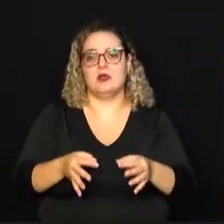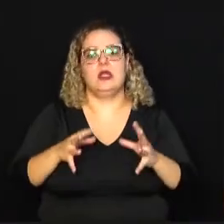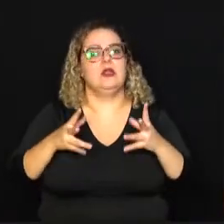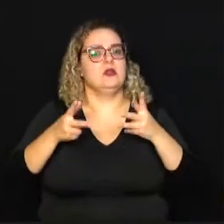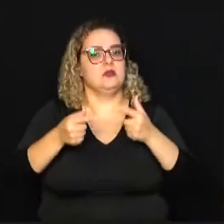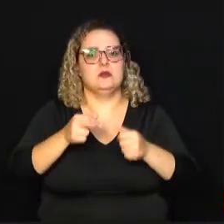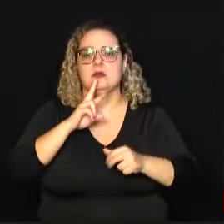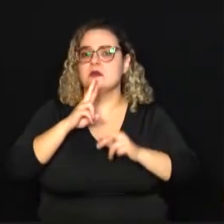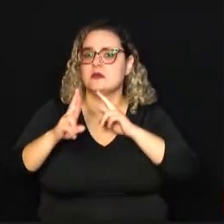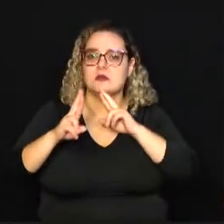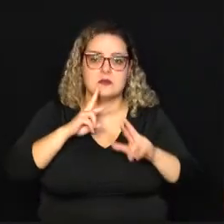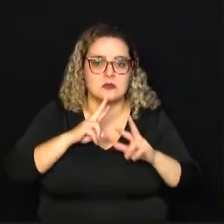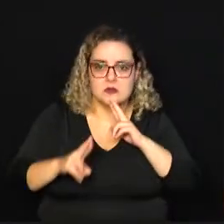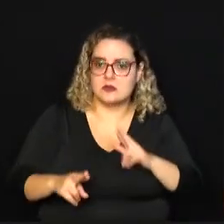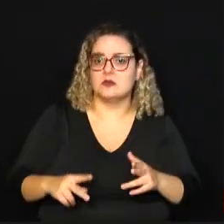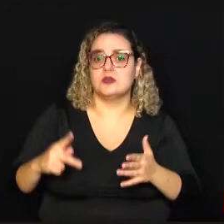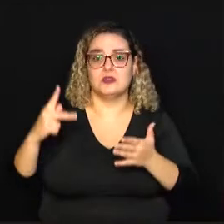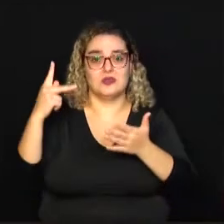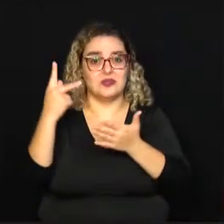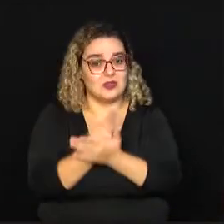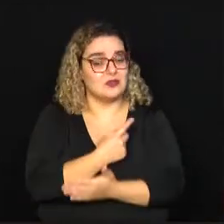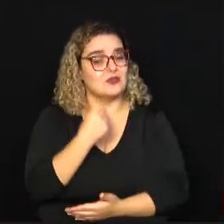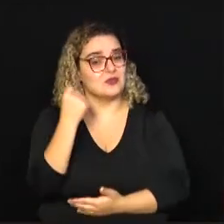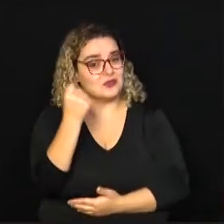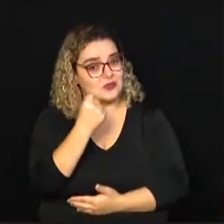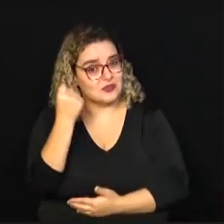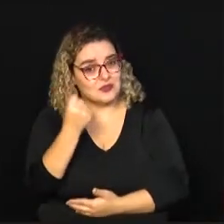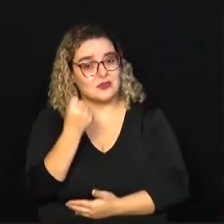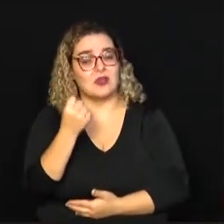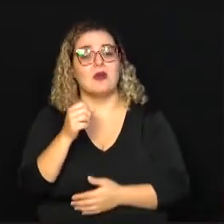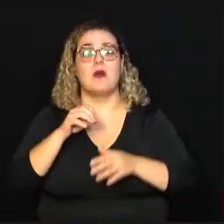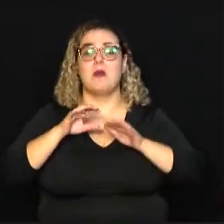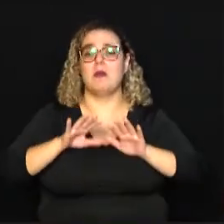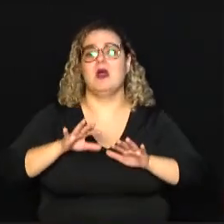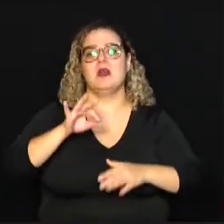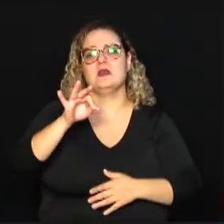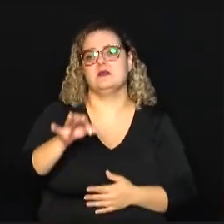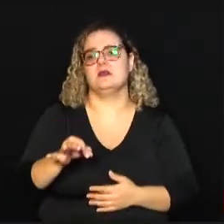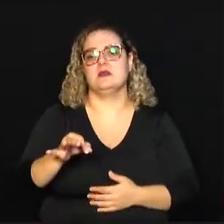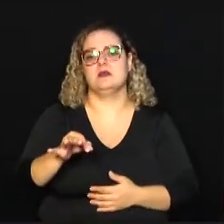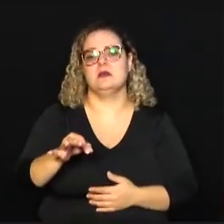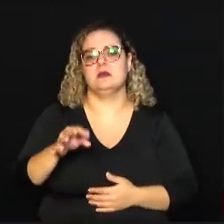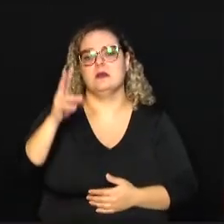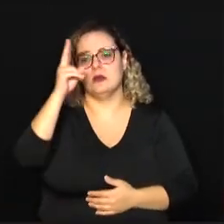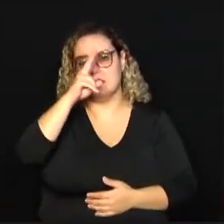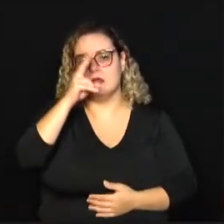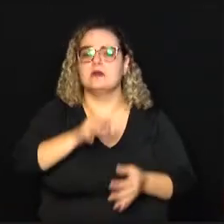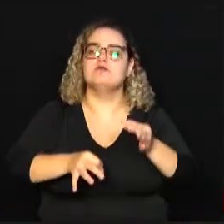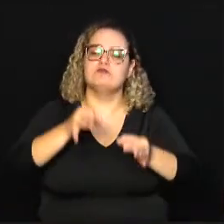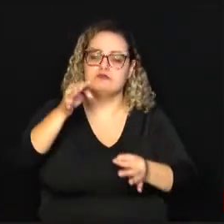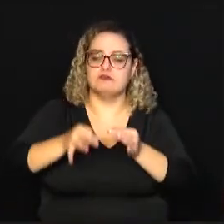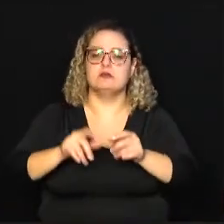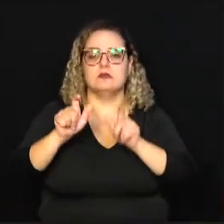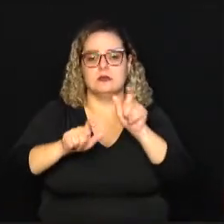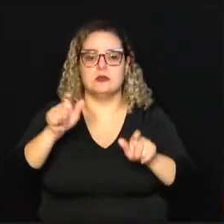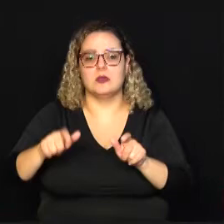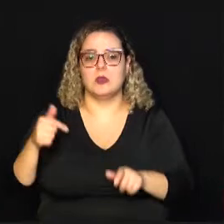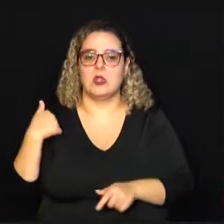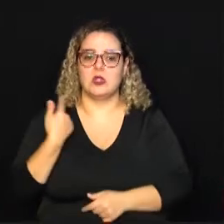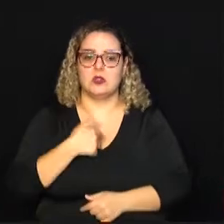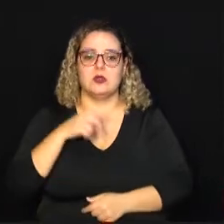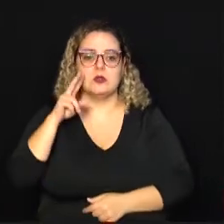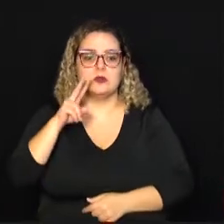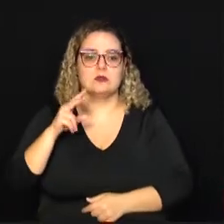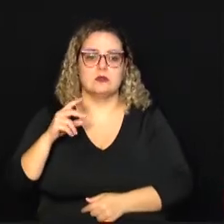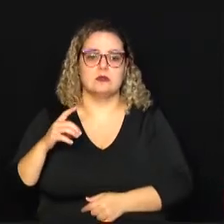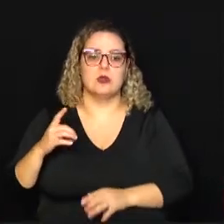todas essas sequências de erros graves que eles estão cometendo e tudo mais, mas eu tenho certeza que a história há de julgar essas pessoas e a gente vai ver aí durante muitas